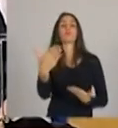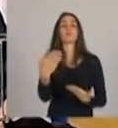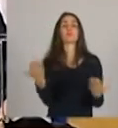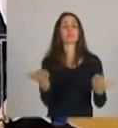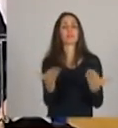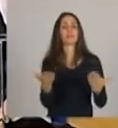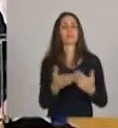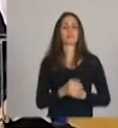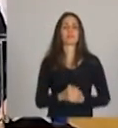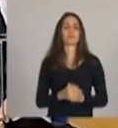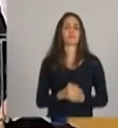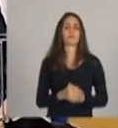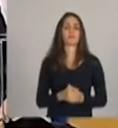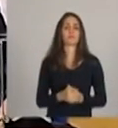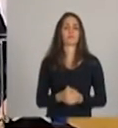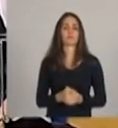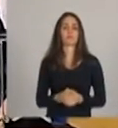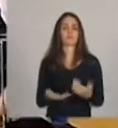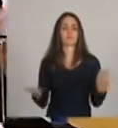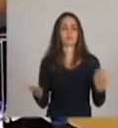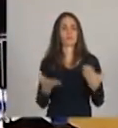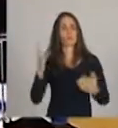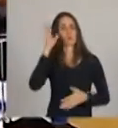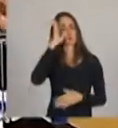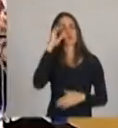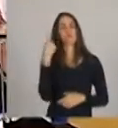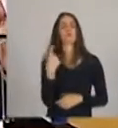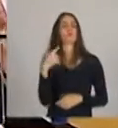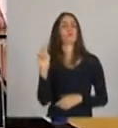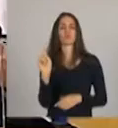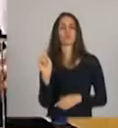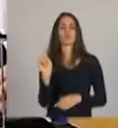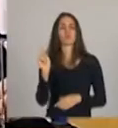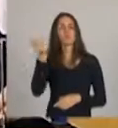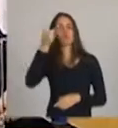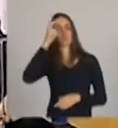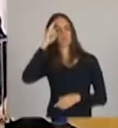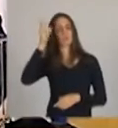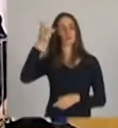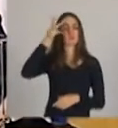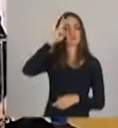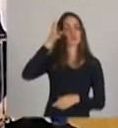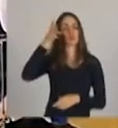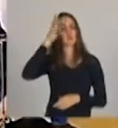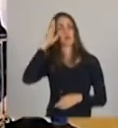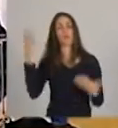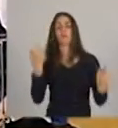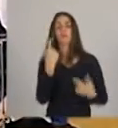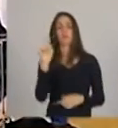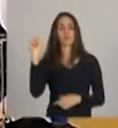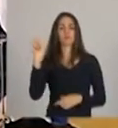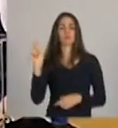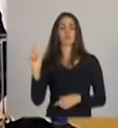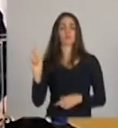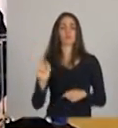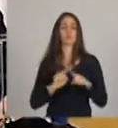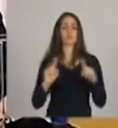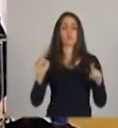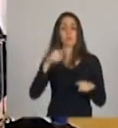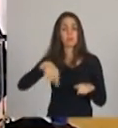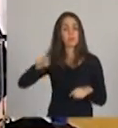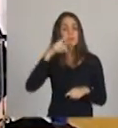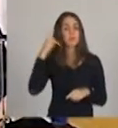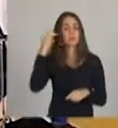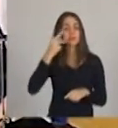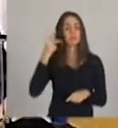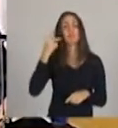sessões plenárias encerram-se hoje, quarta-feira, elas acontecem segundas, terças e quartas, mas o trabalho do